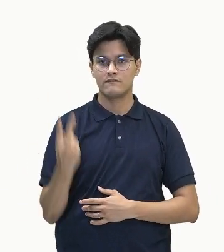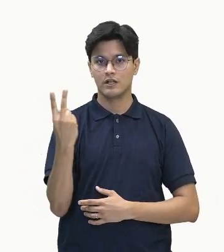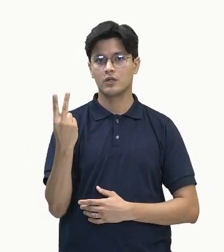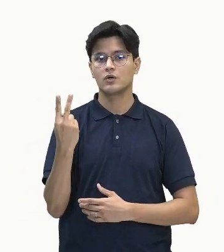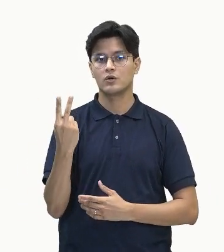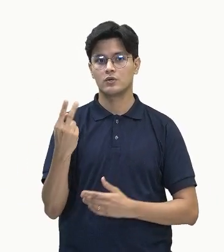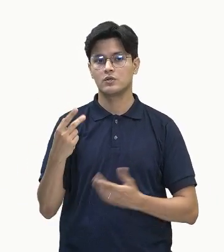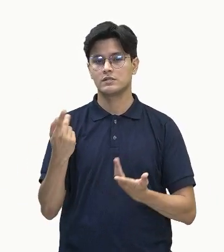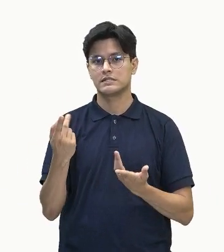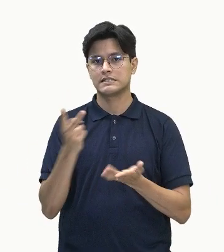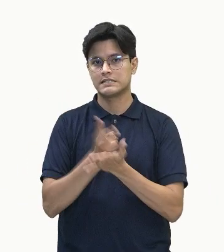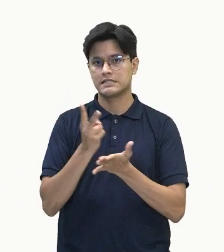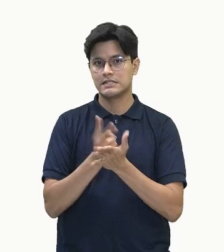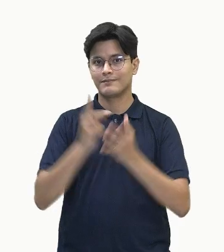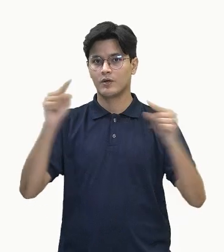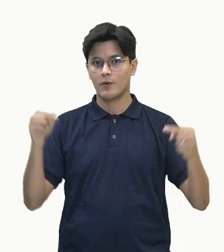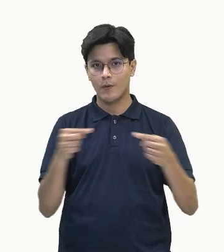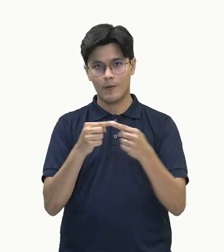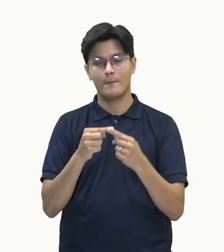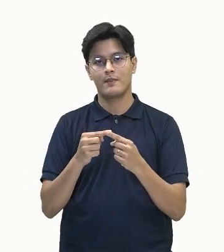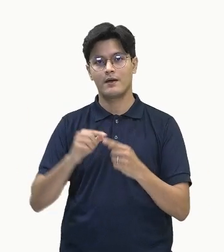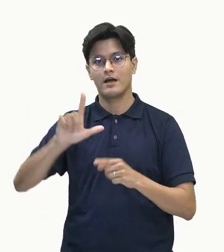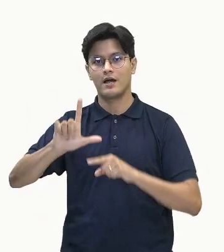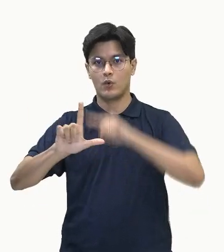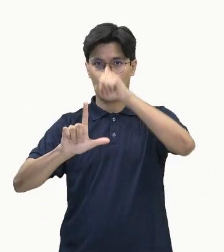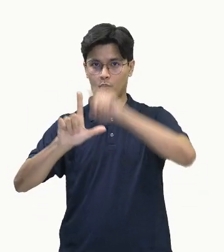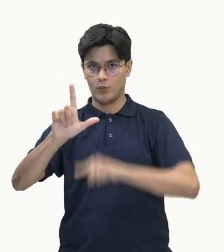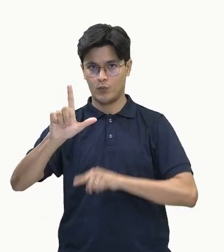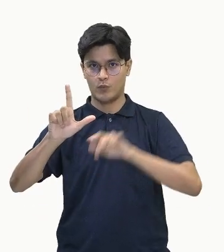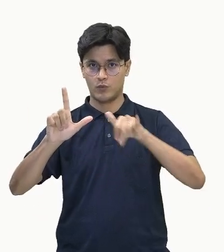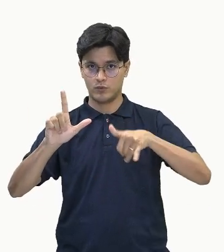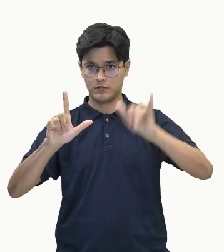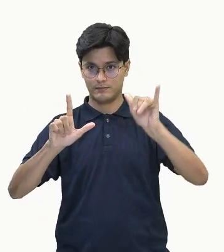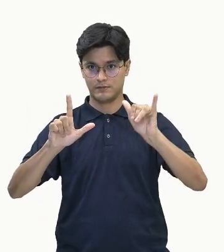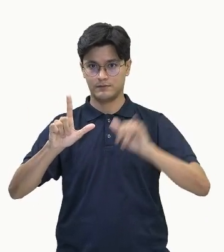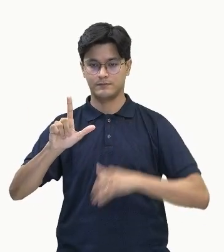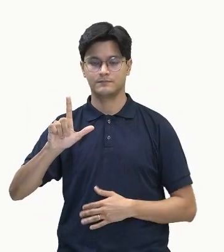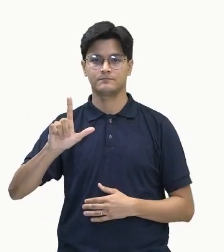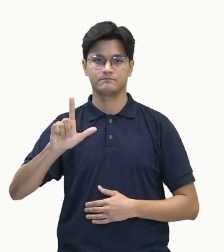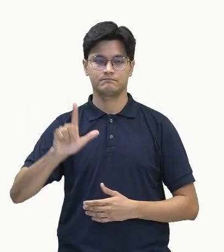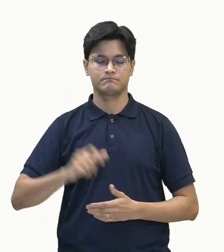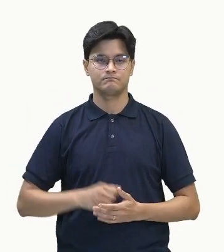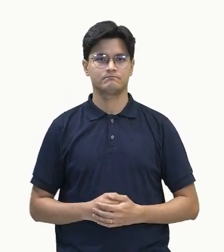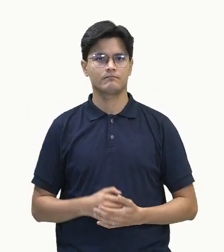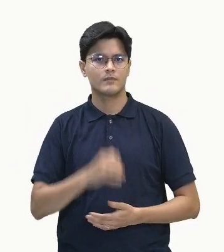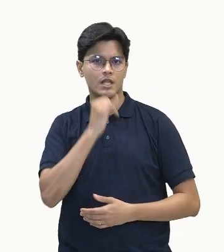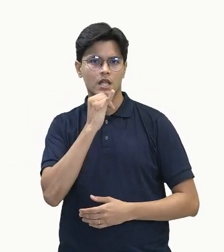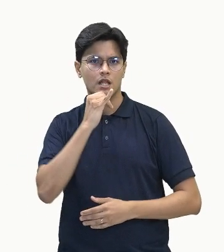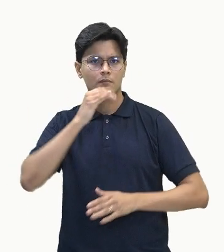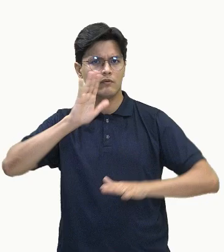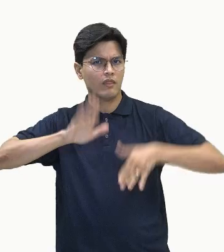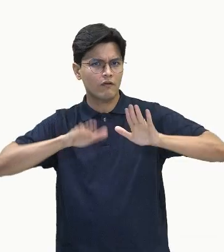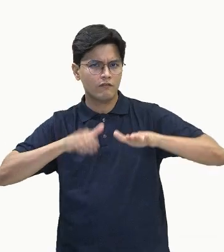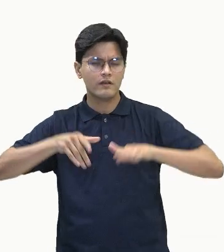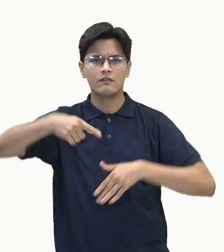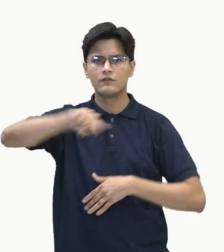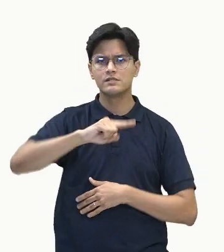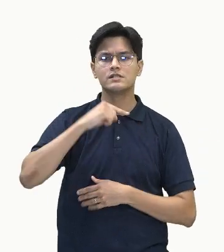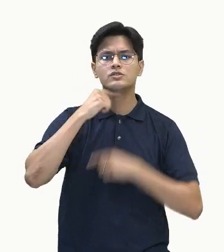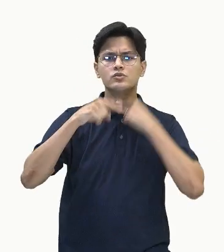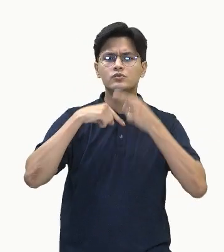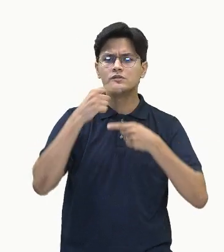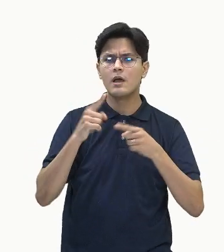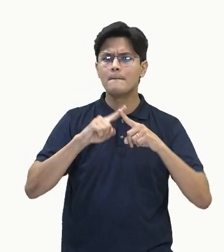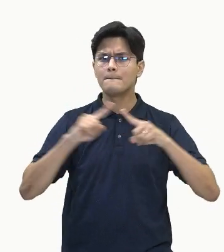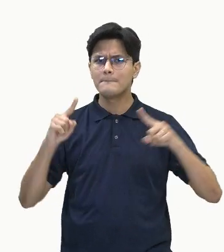y. Aí, de repente, você pode ter a seguinte dúvida. Professor, sempre vai ser nessa